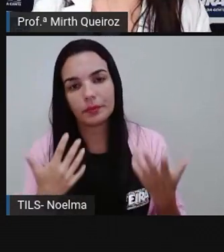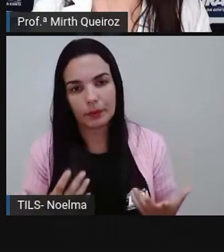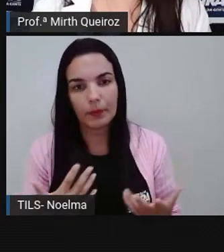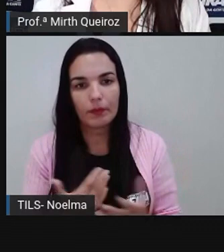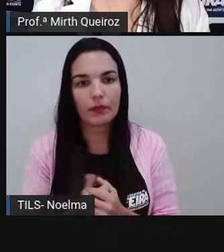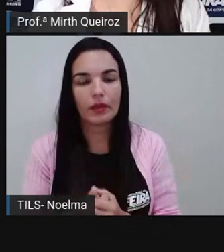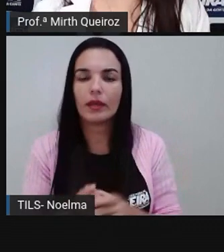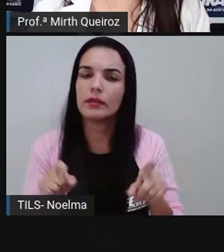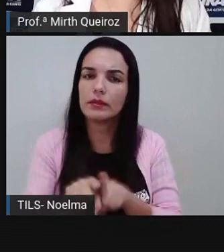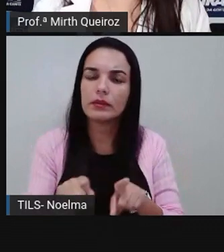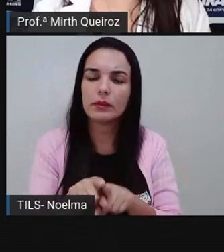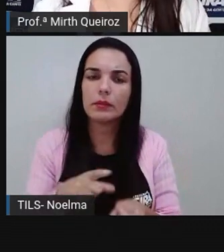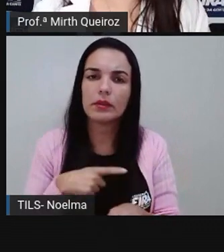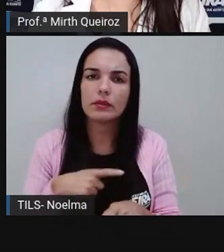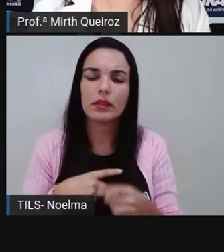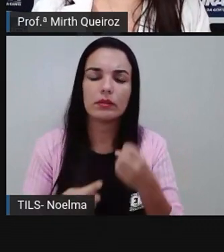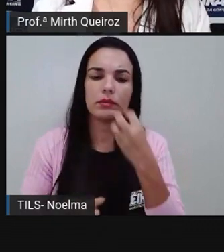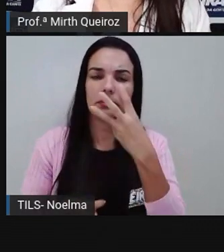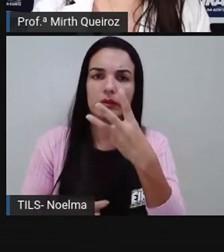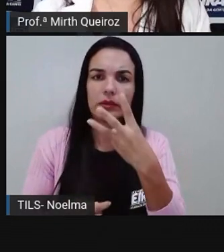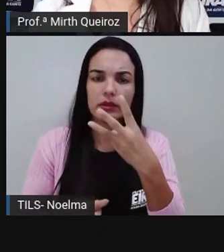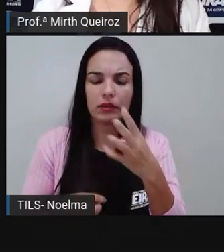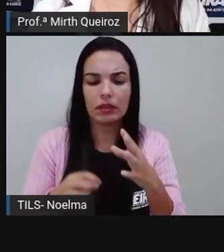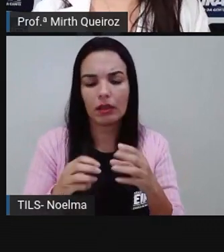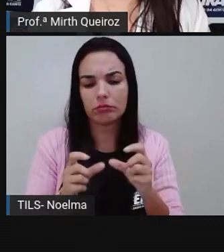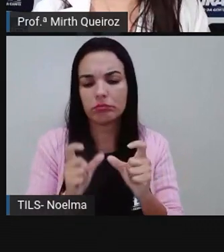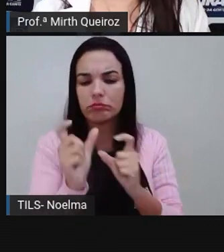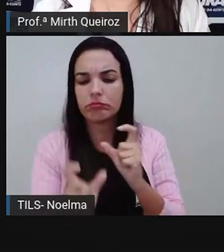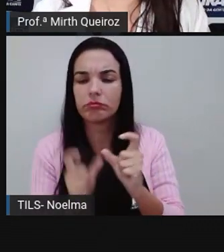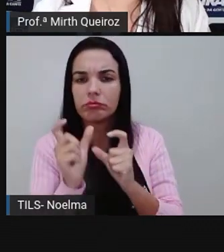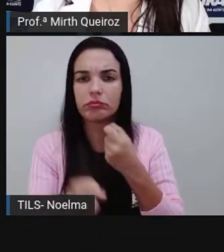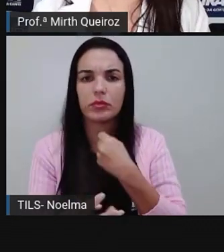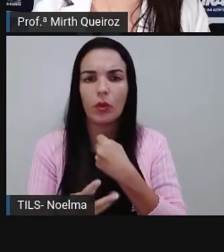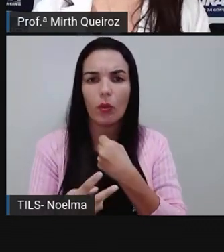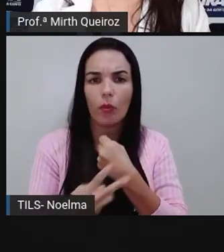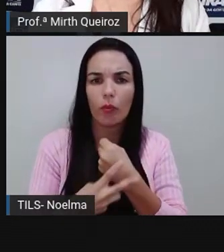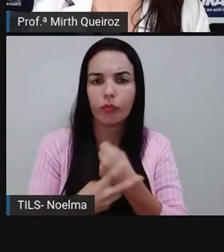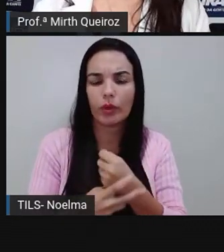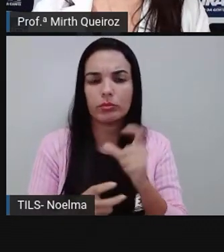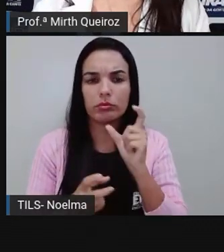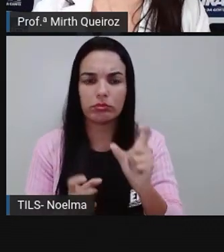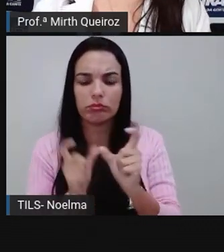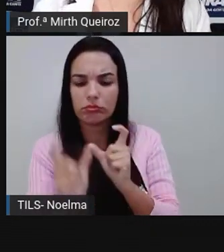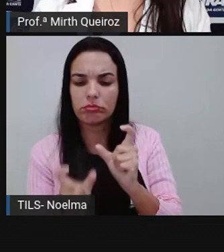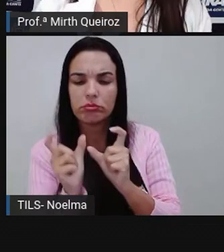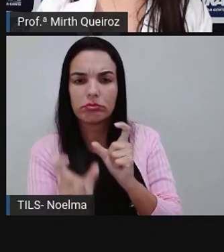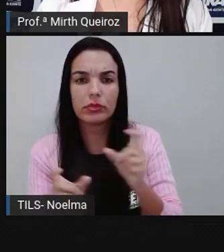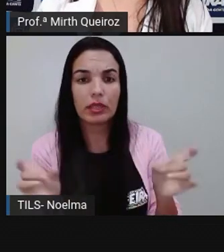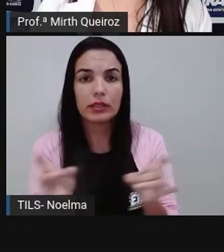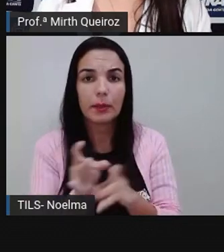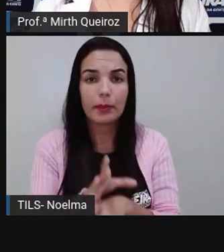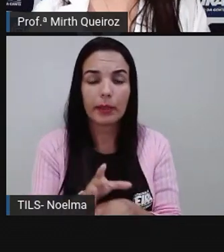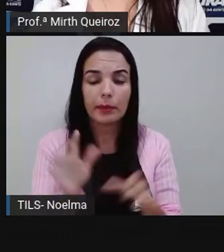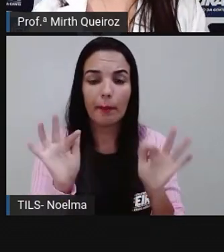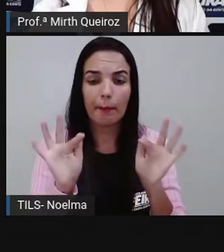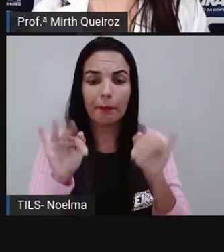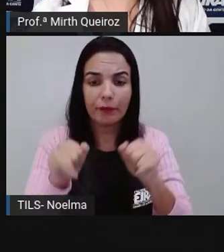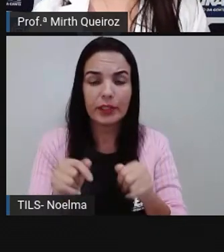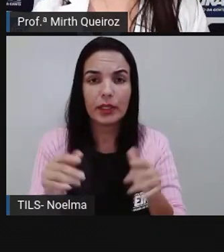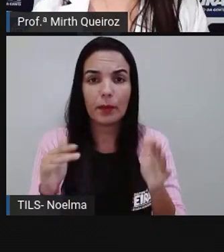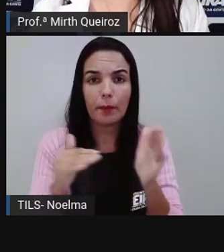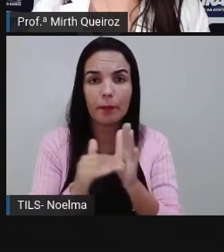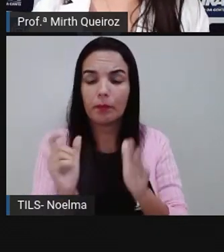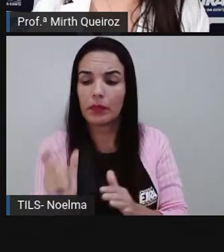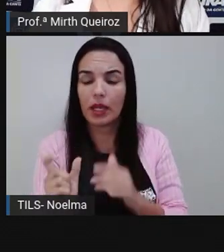conjugação. E nós temos os verbos de terceira conjugação, que são aqueles terminados em IR, como por exemplo